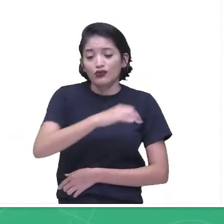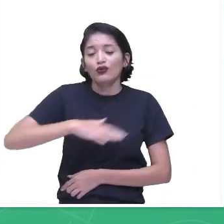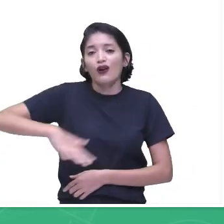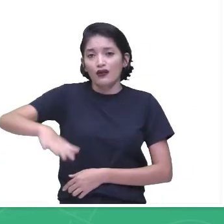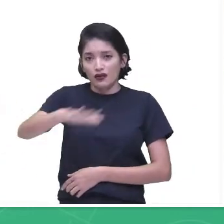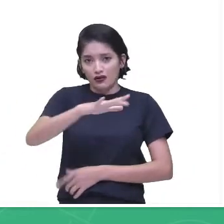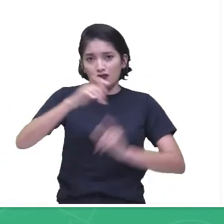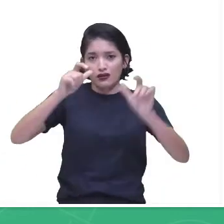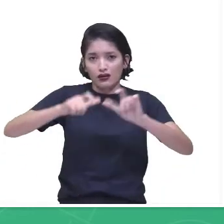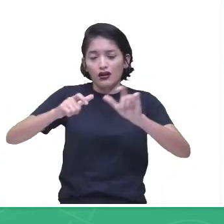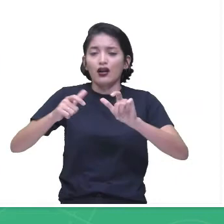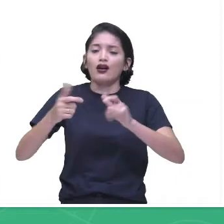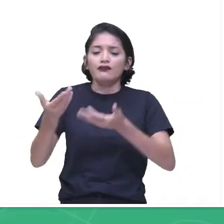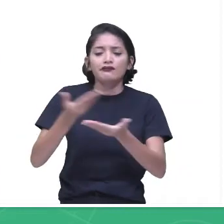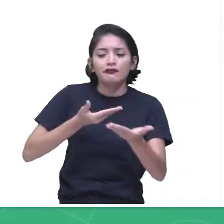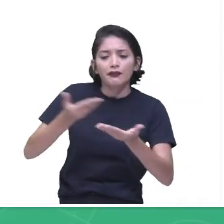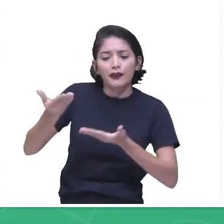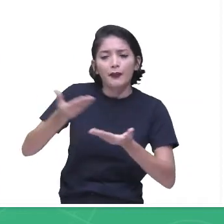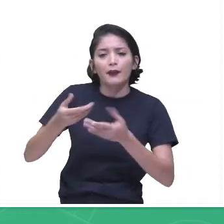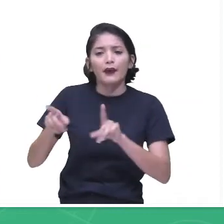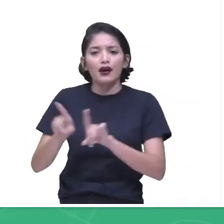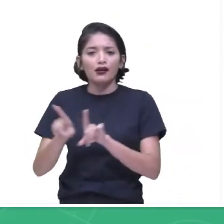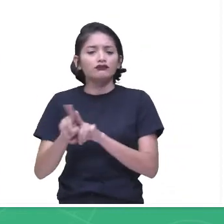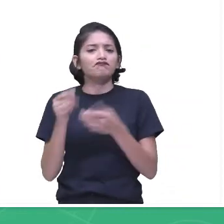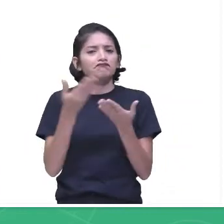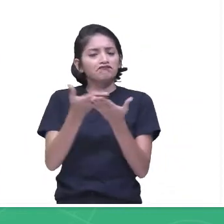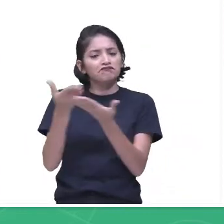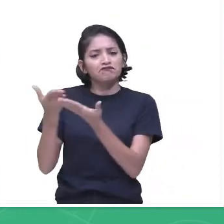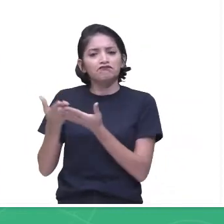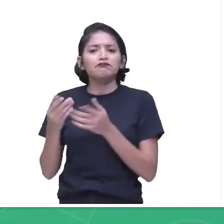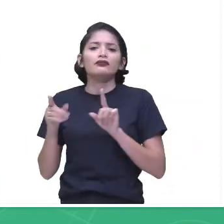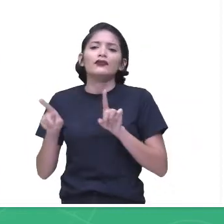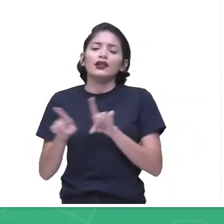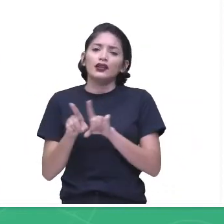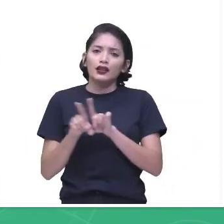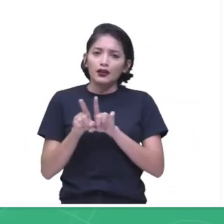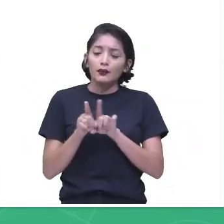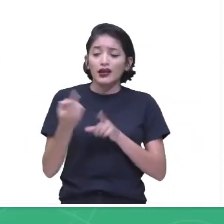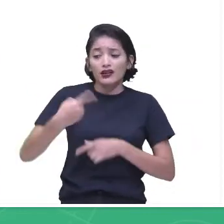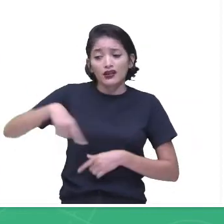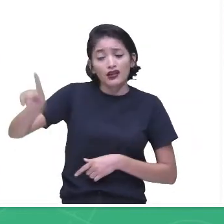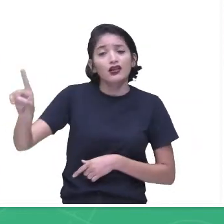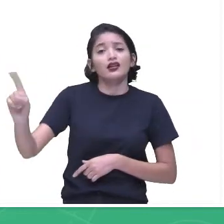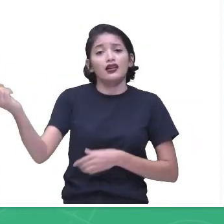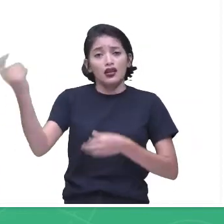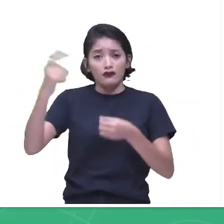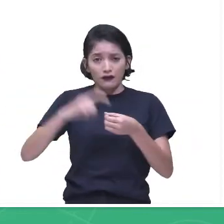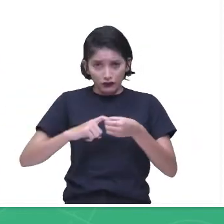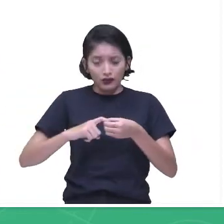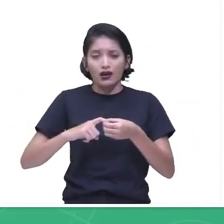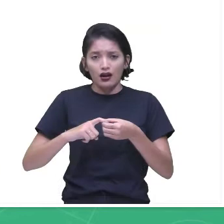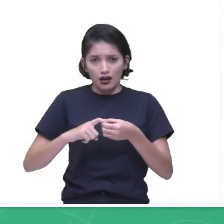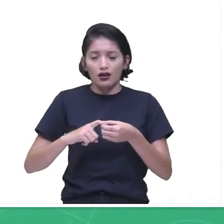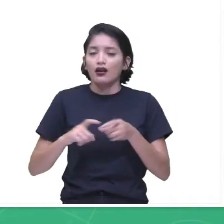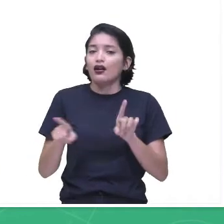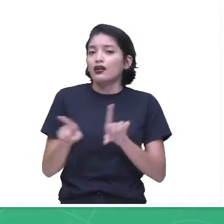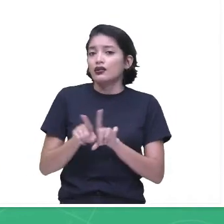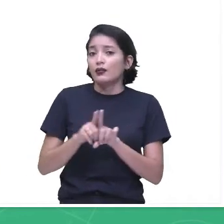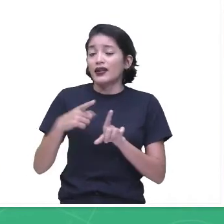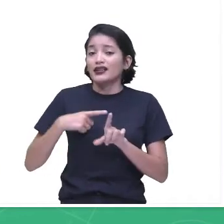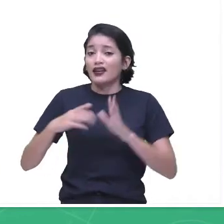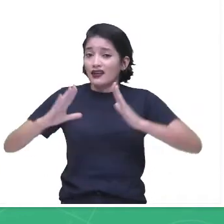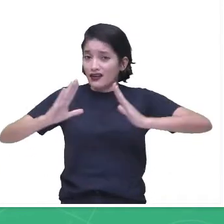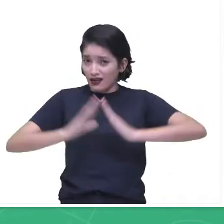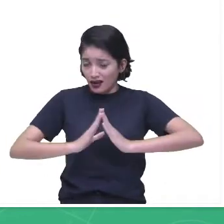de conviver, de poder estudar, de poder ir e vir, né? Ter